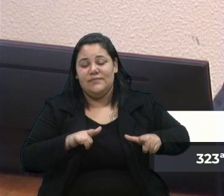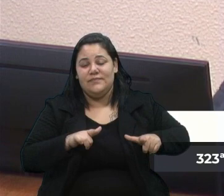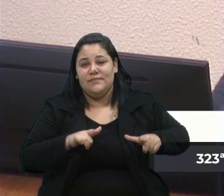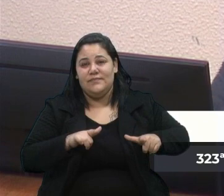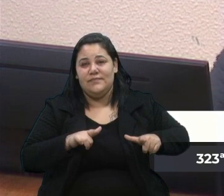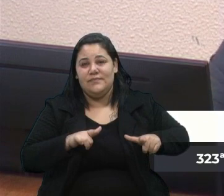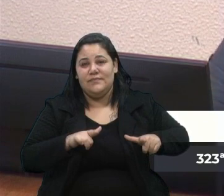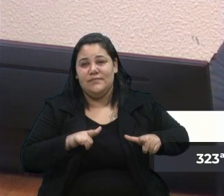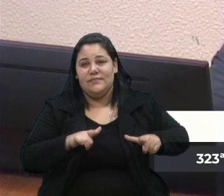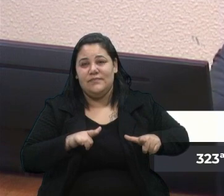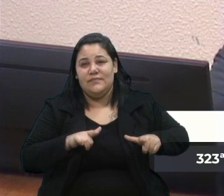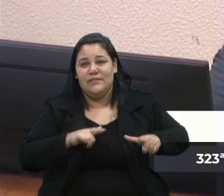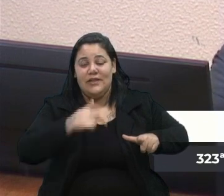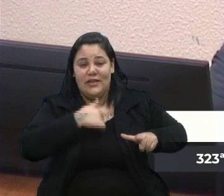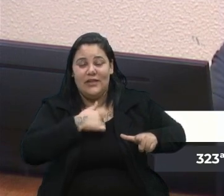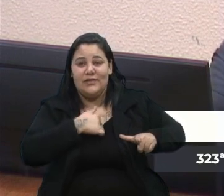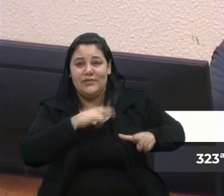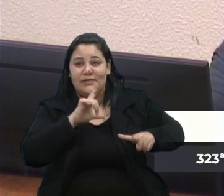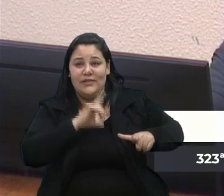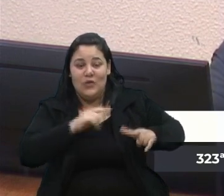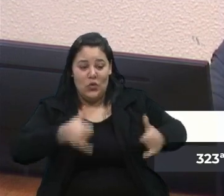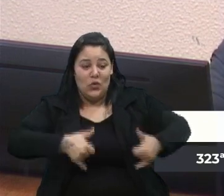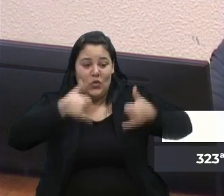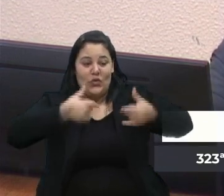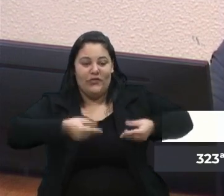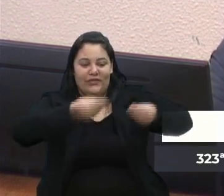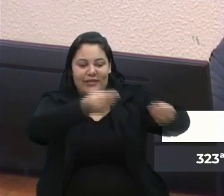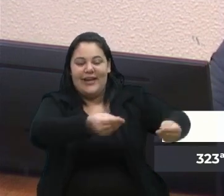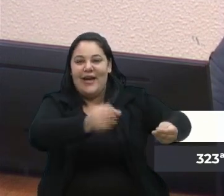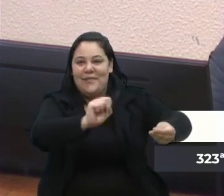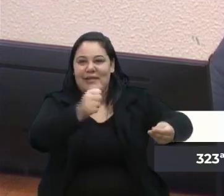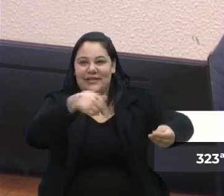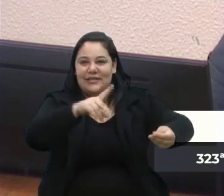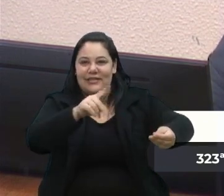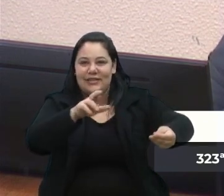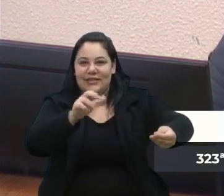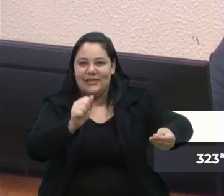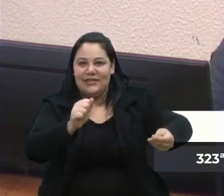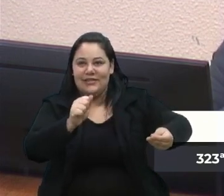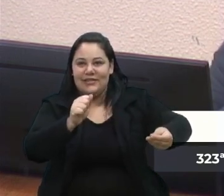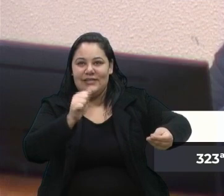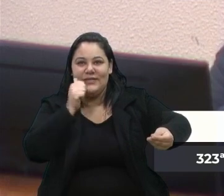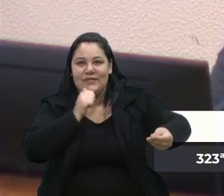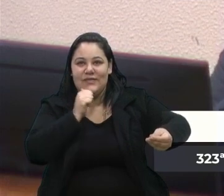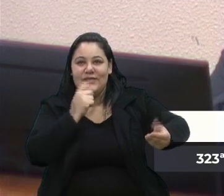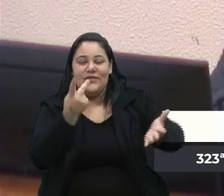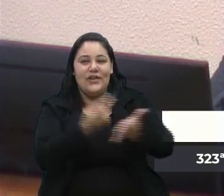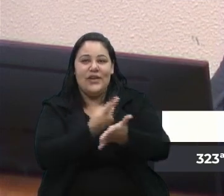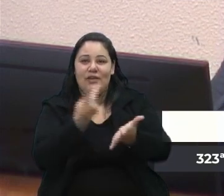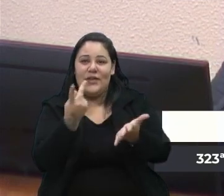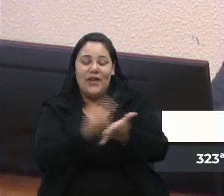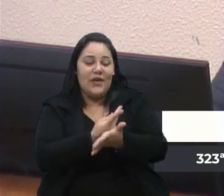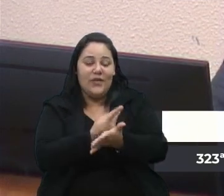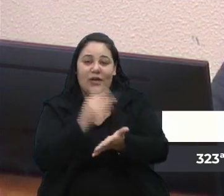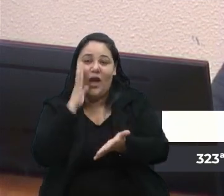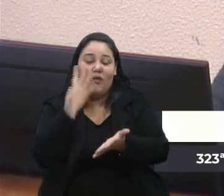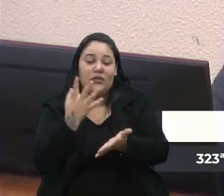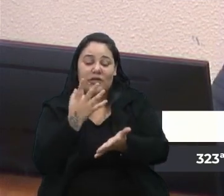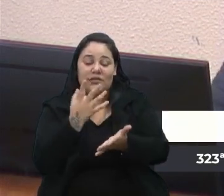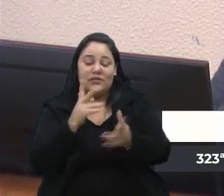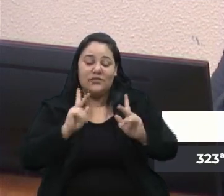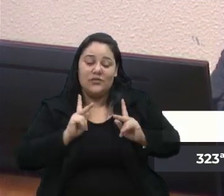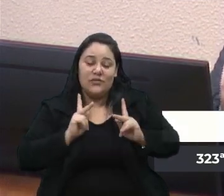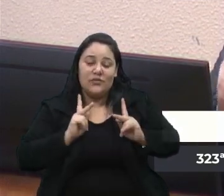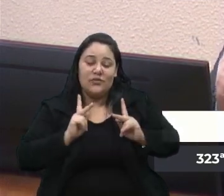teria orgulho de entregar o diploma para Santa Eu tenho um grupo exatamente foi erro que acontece com os